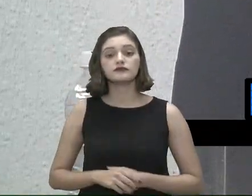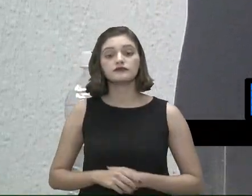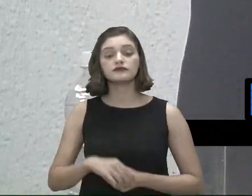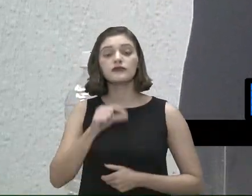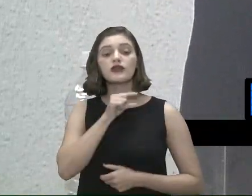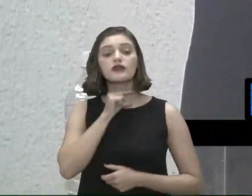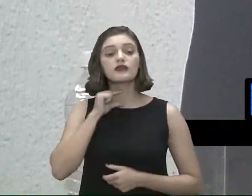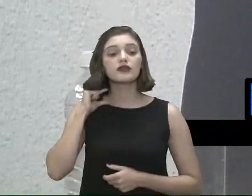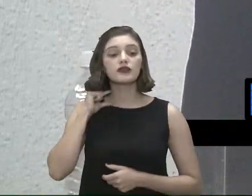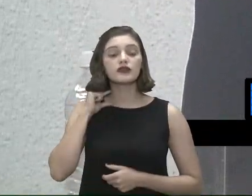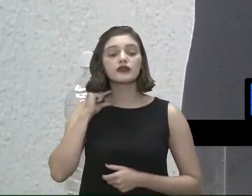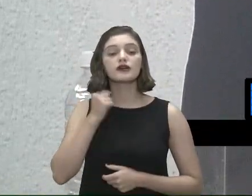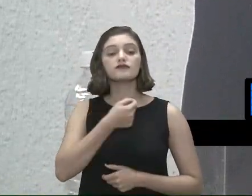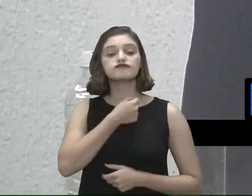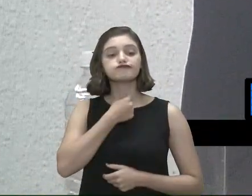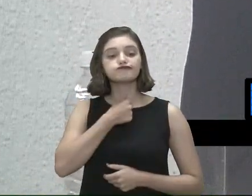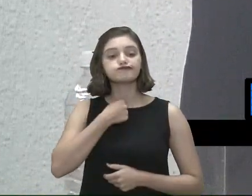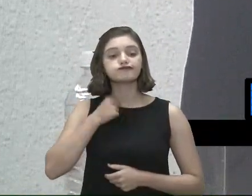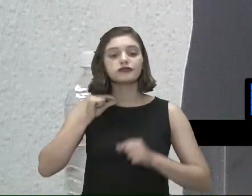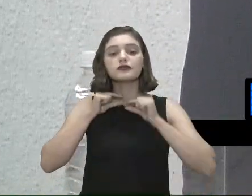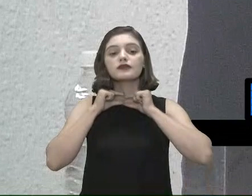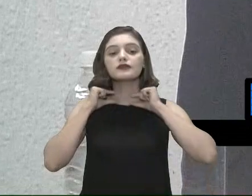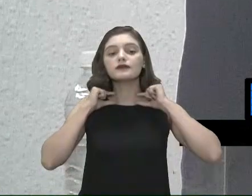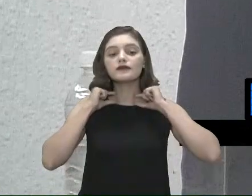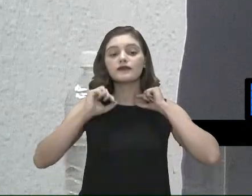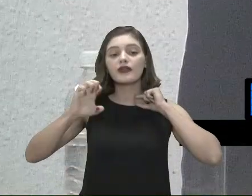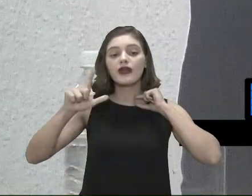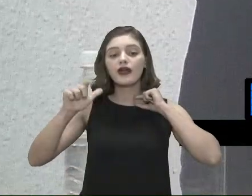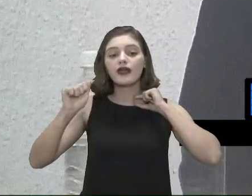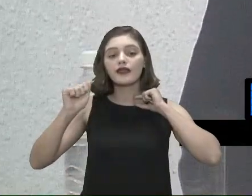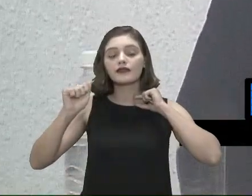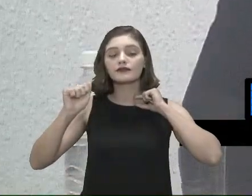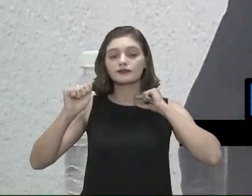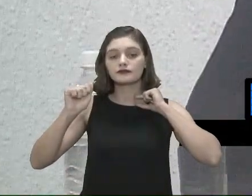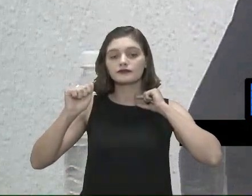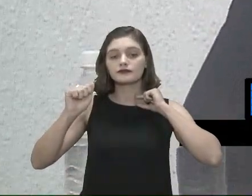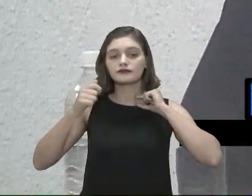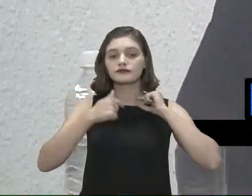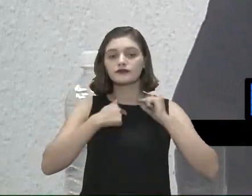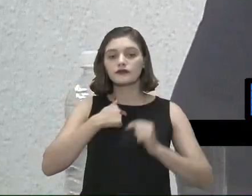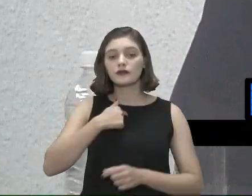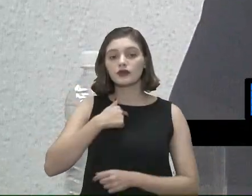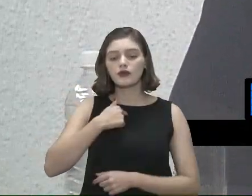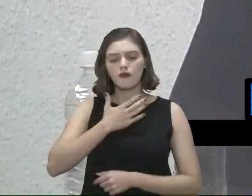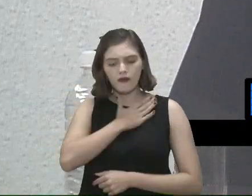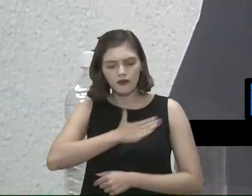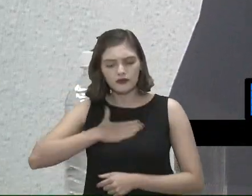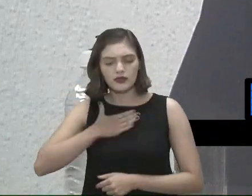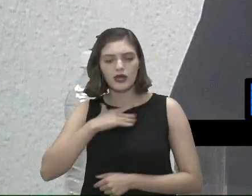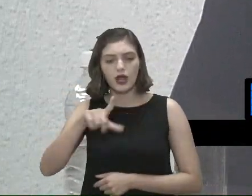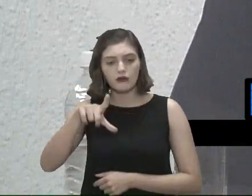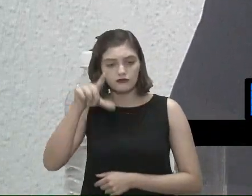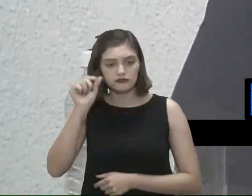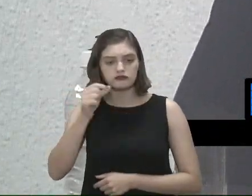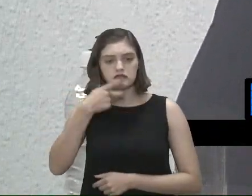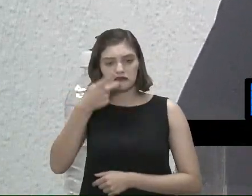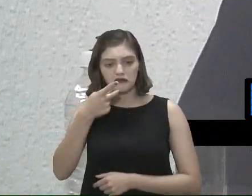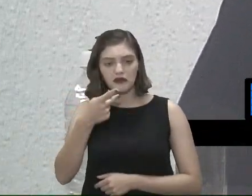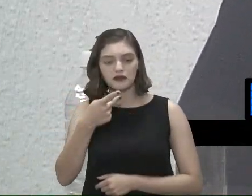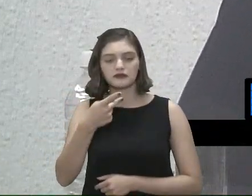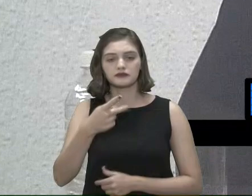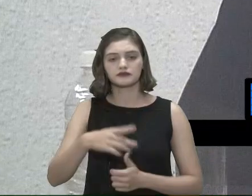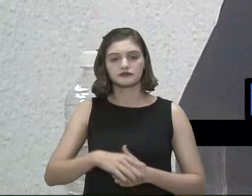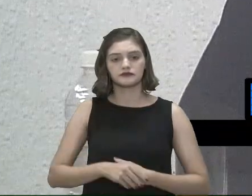eu tenho aqui tatuado bem na garganta o ela, que é o pronome com o qual eu gostaria e faço questão de ser